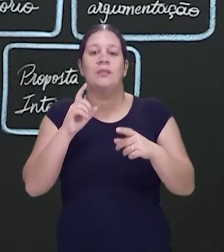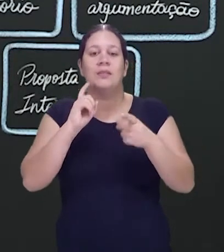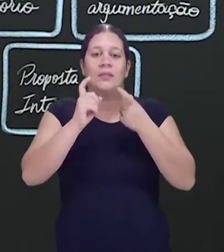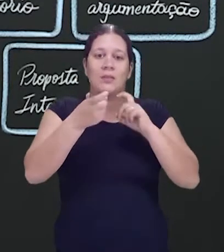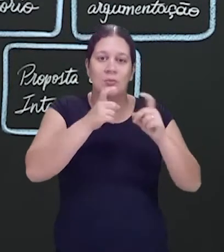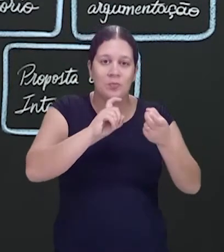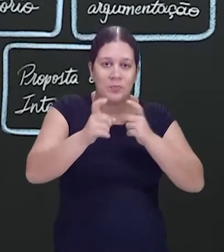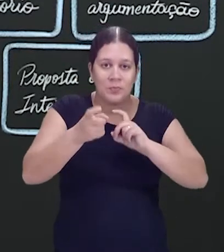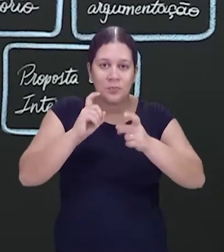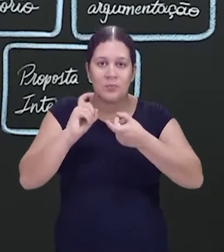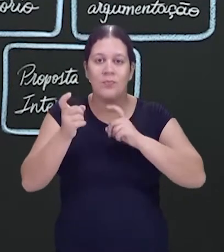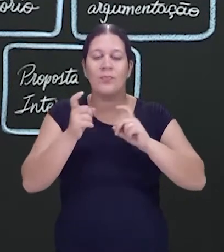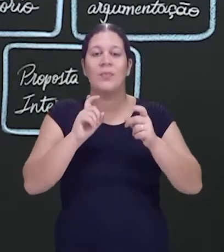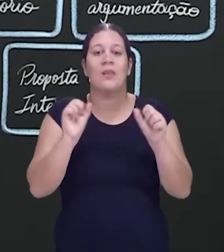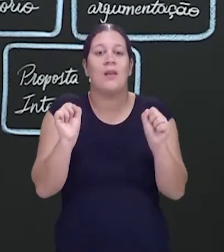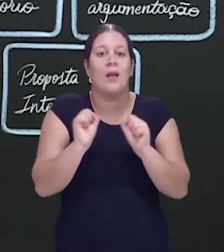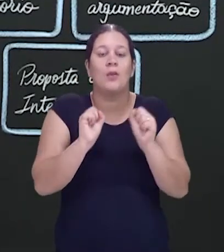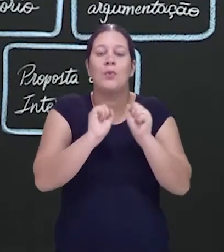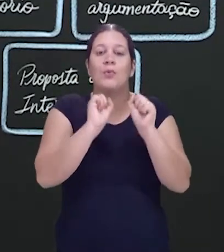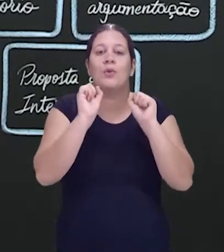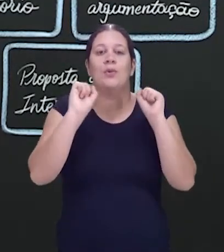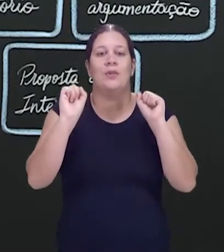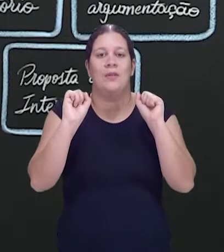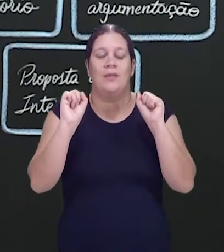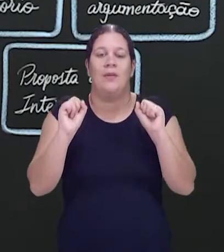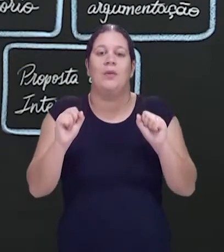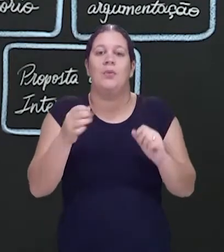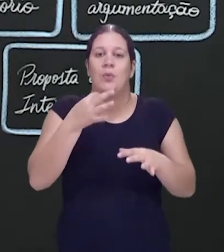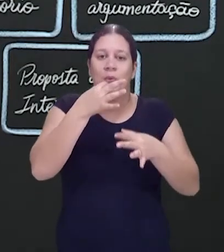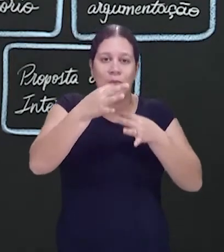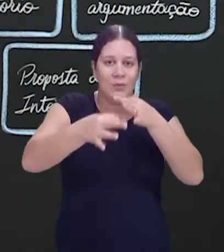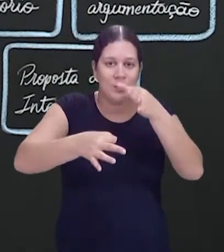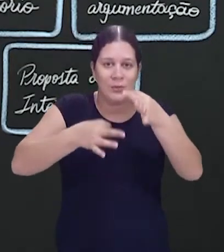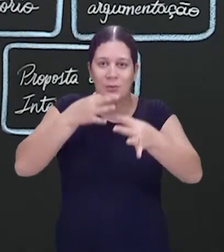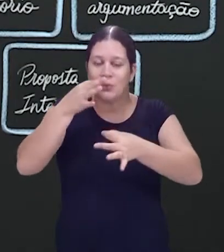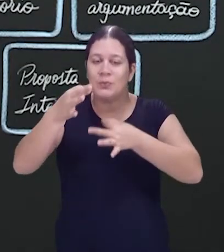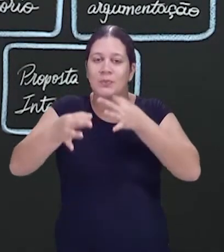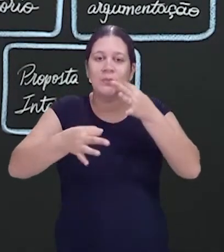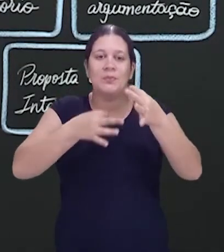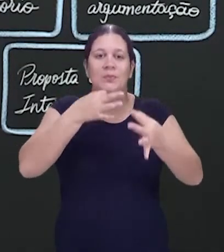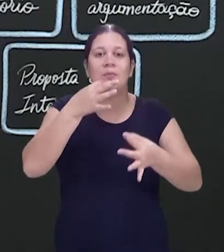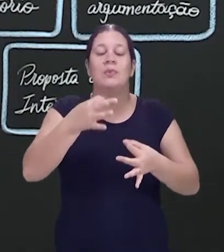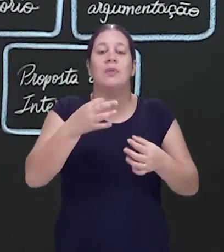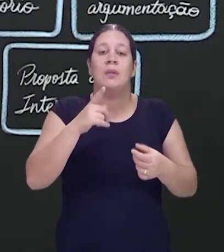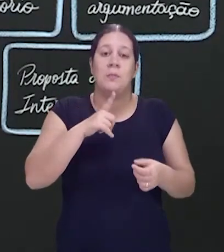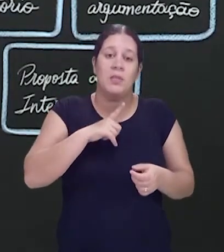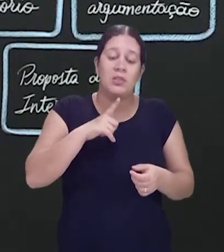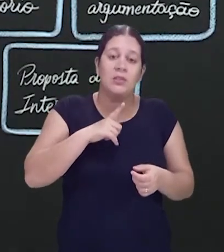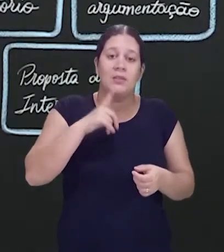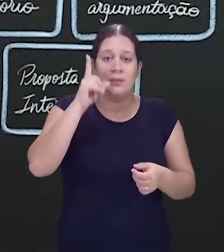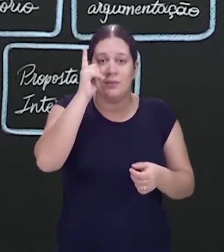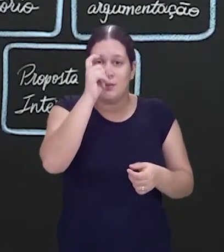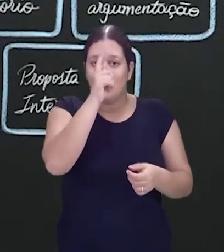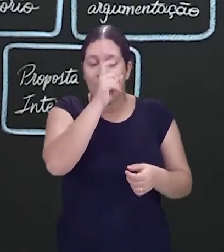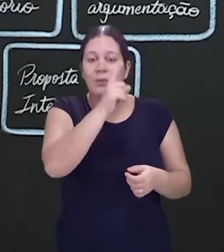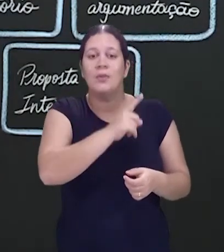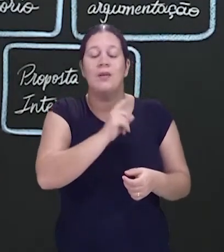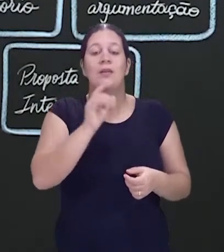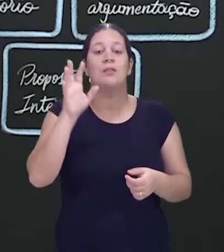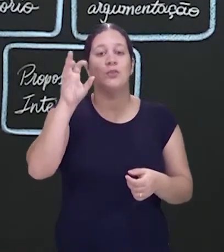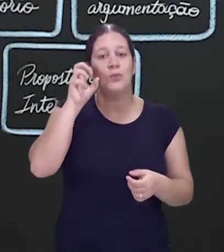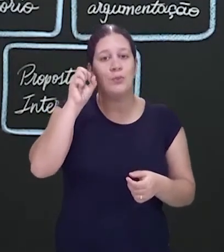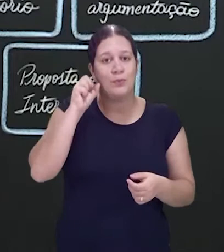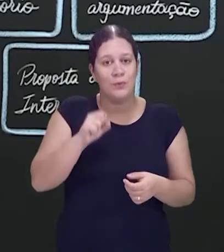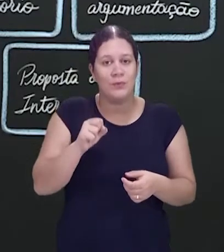entre pessoas? A maior parte das pessoas adora manifestar opiniões sobre os mais diversos assuntos, mas tem dificuldade de ouvir a opinião do outro,